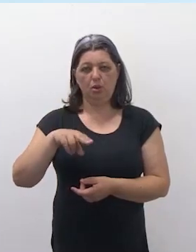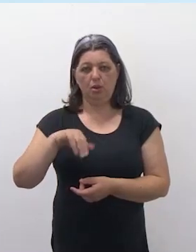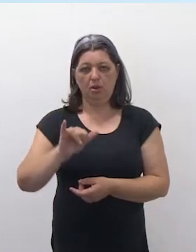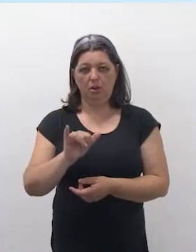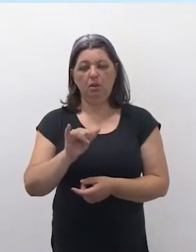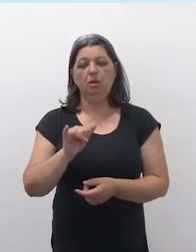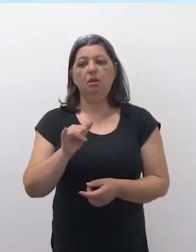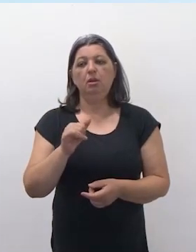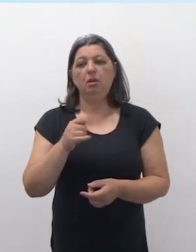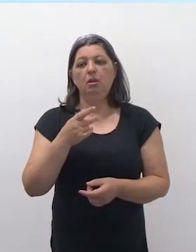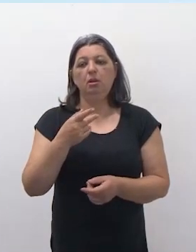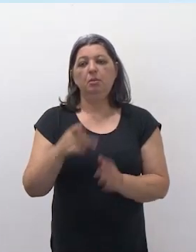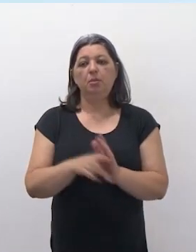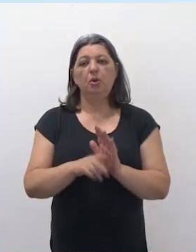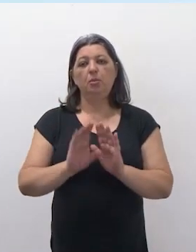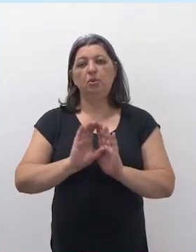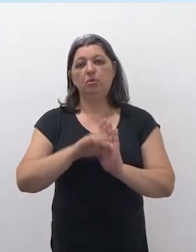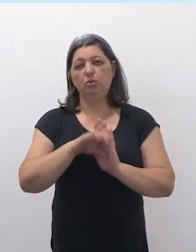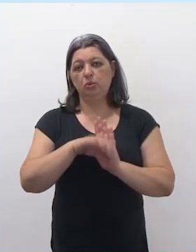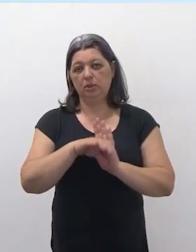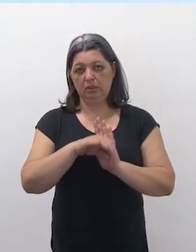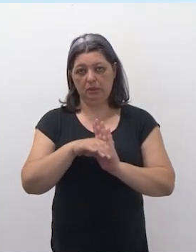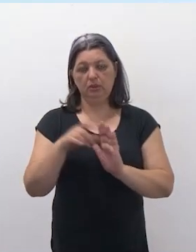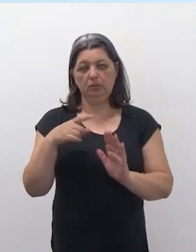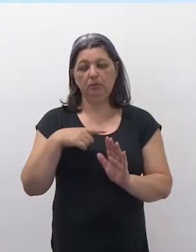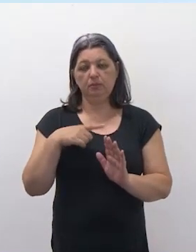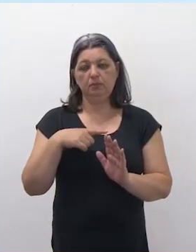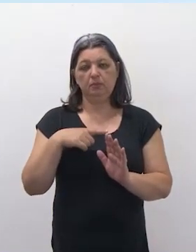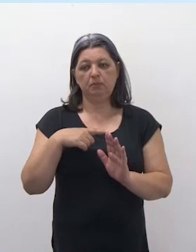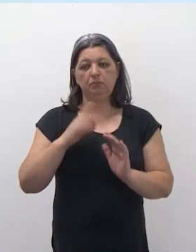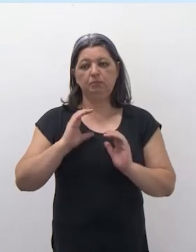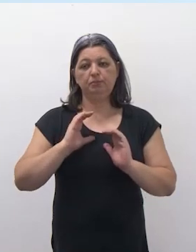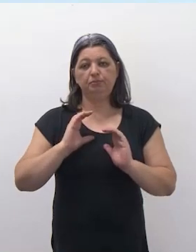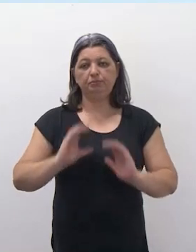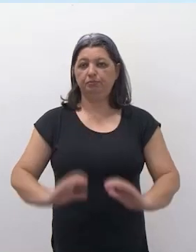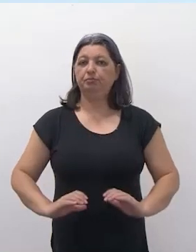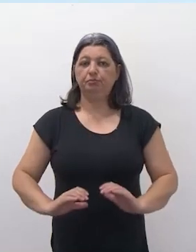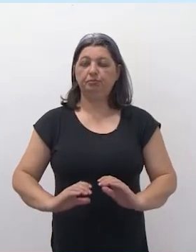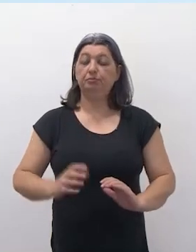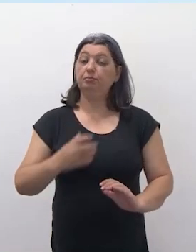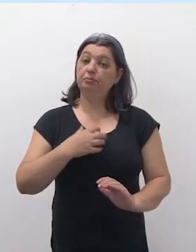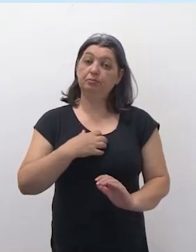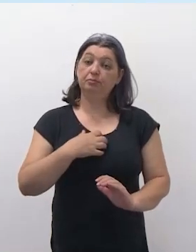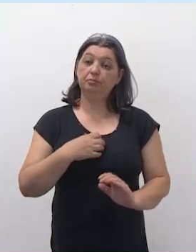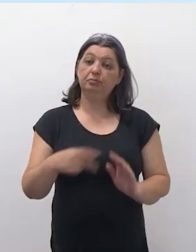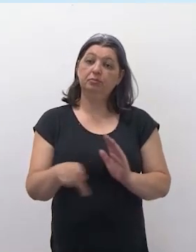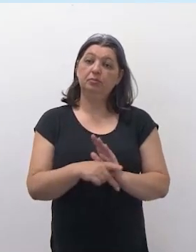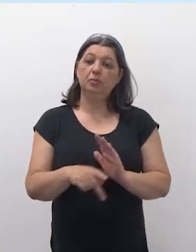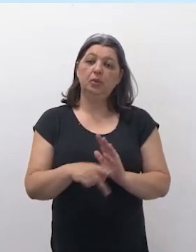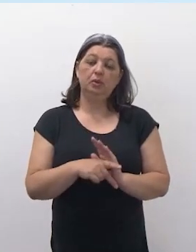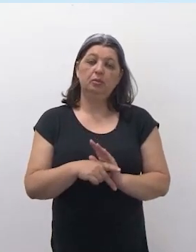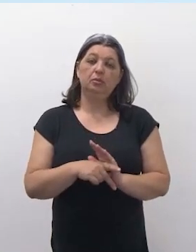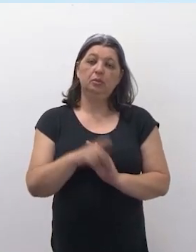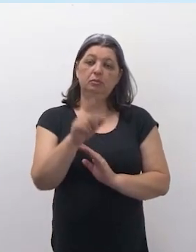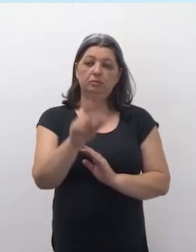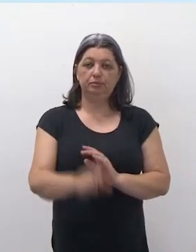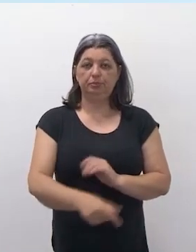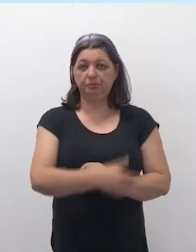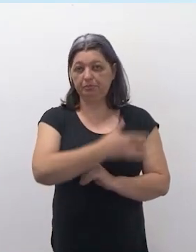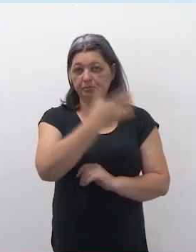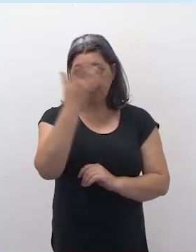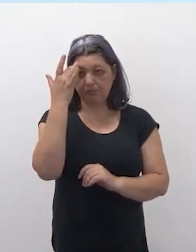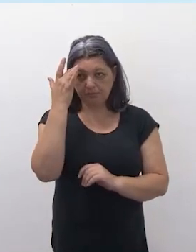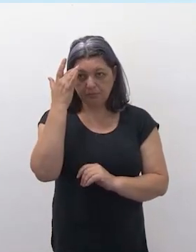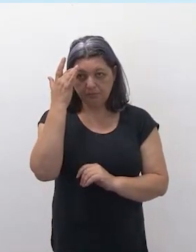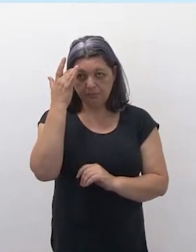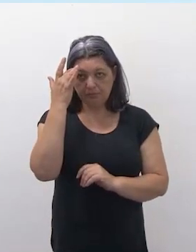um conceito, quer dizer, ele define cidadania, né, da seguinte forma: é um status que se confere